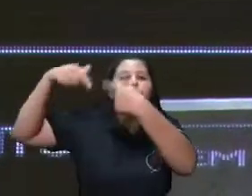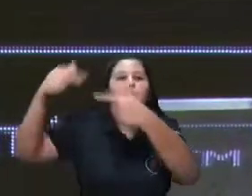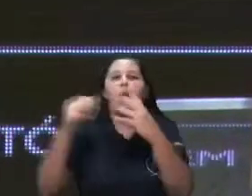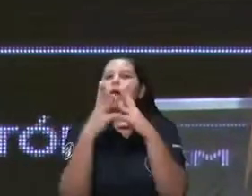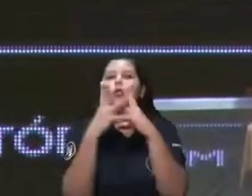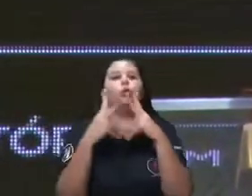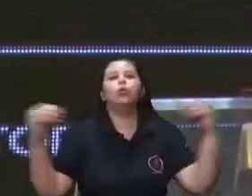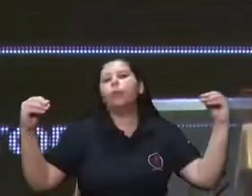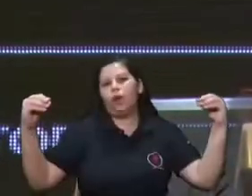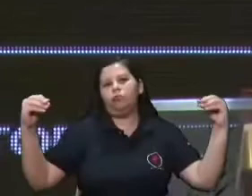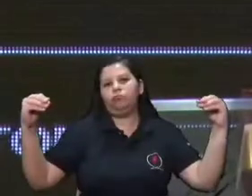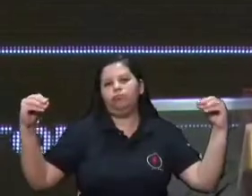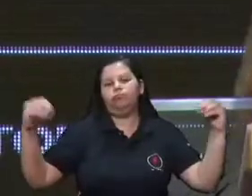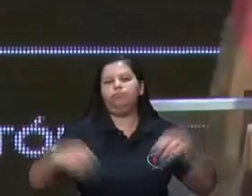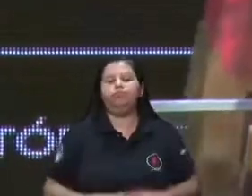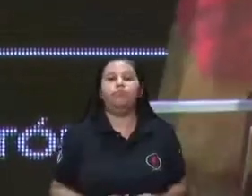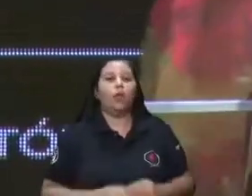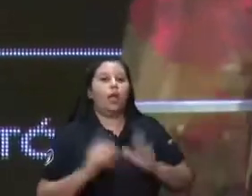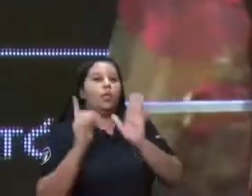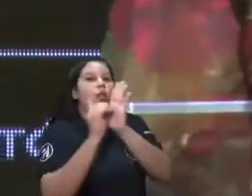Deuteronômio capítulo 33.